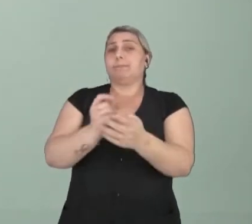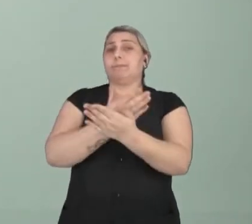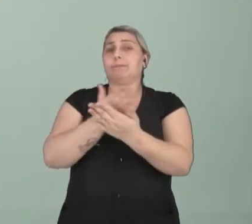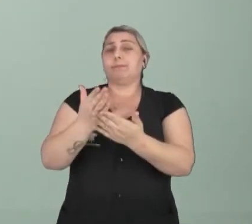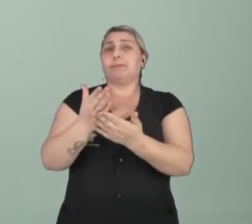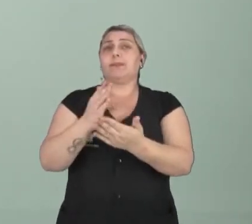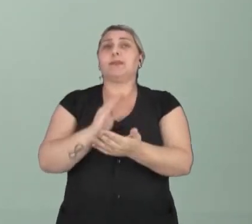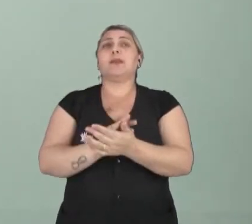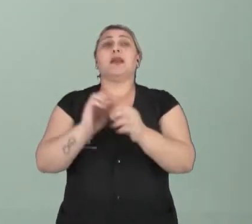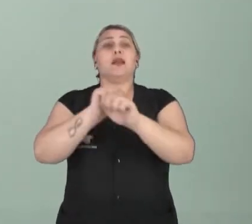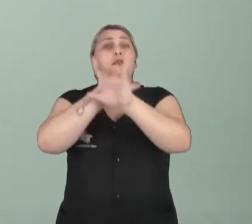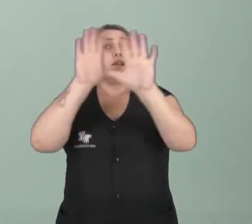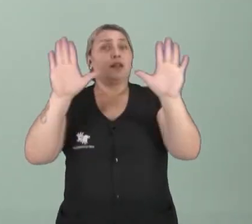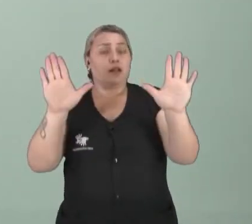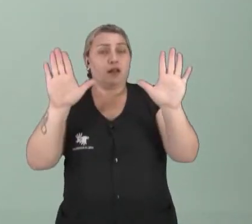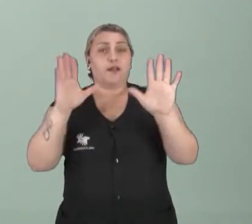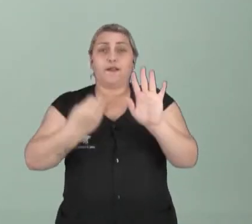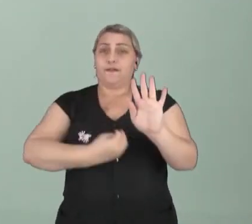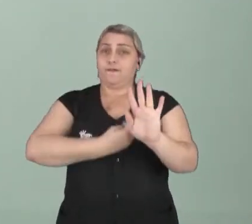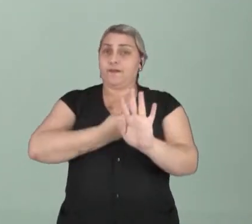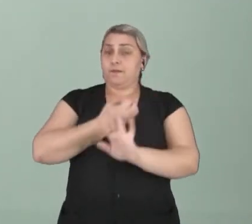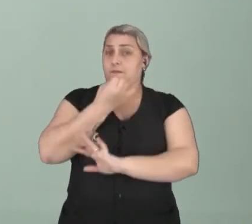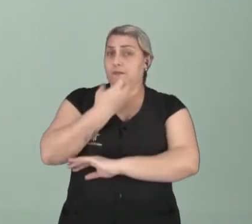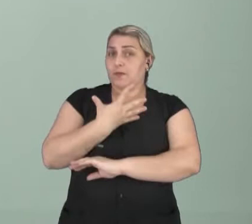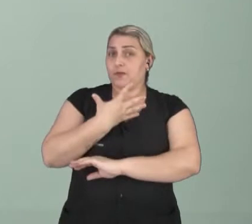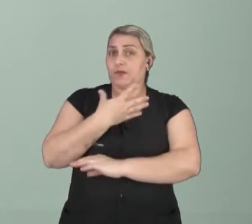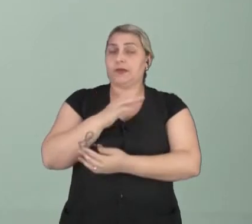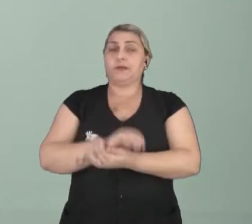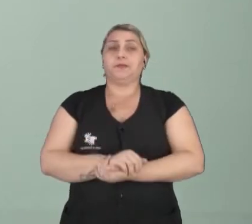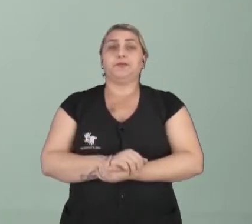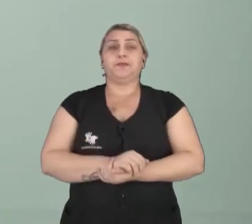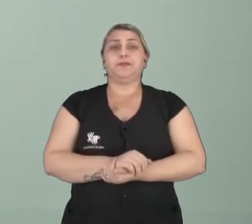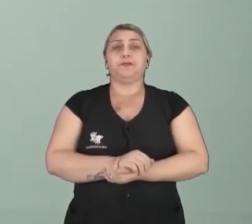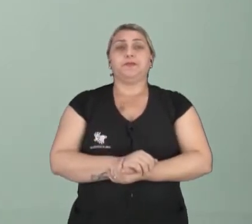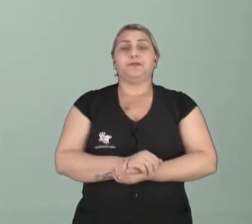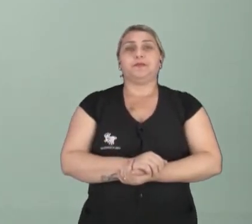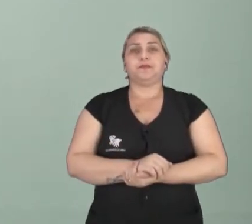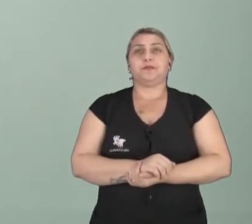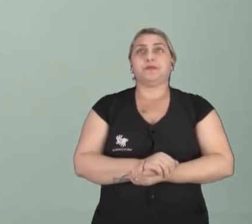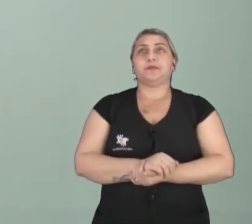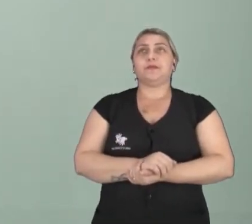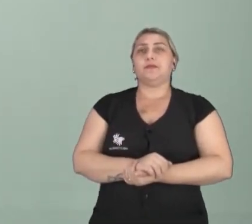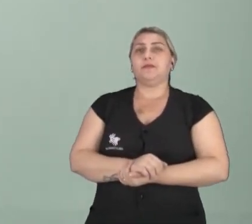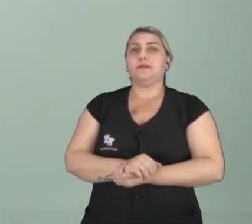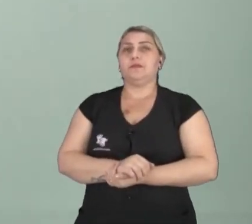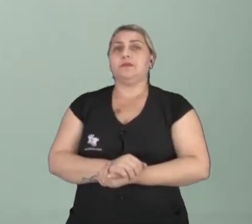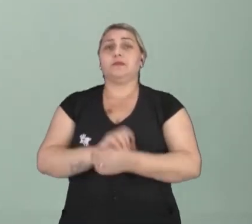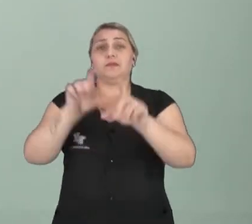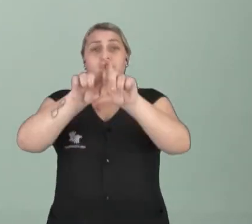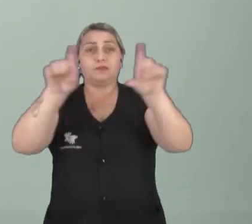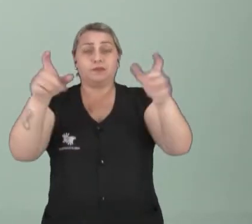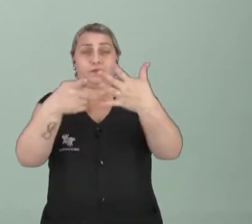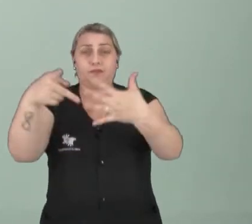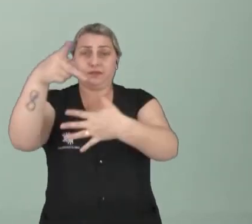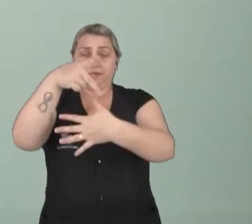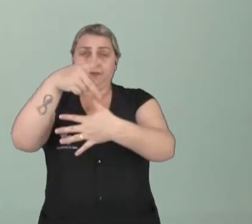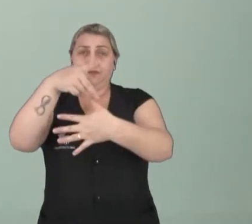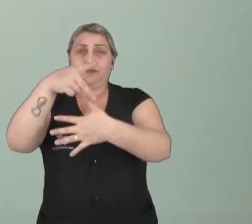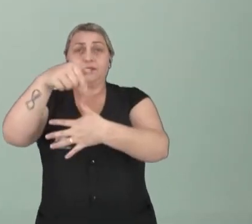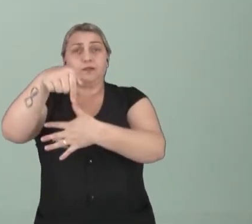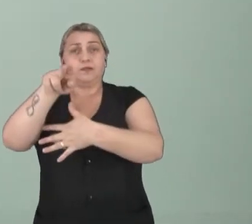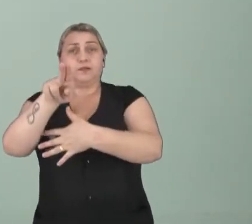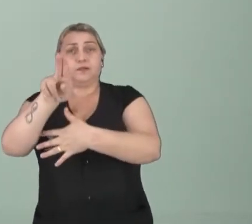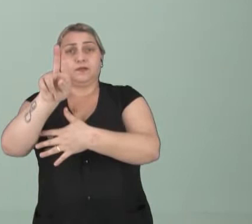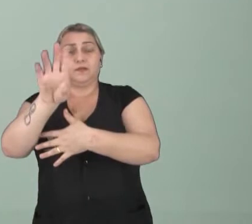início. É claro que a vida é boa, tá certo? Nós temos o é claro como uma oração principal e o